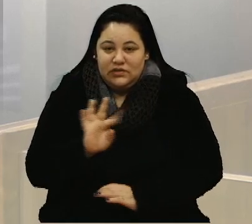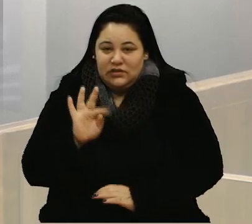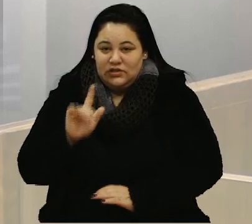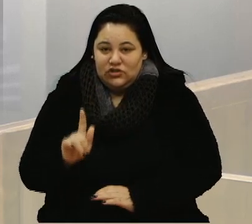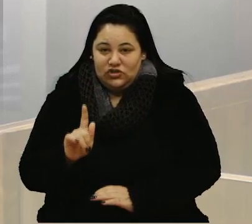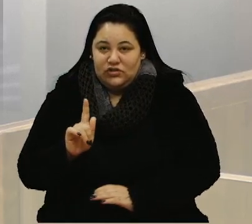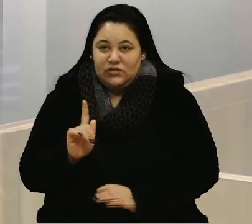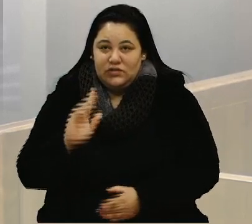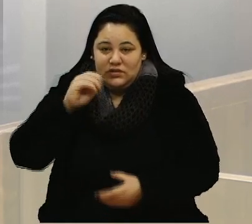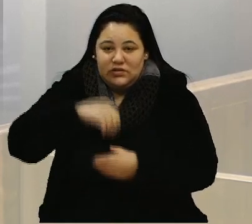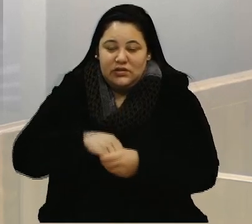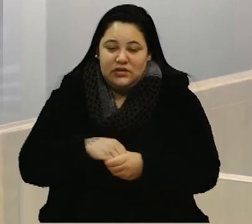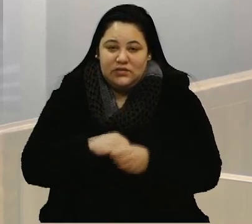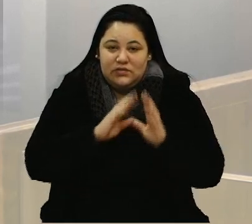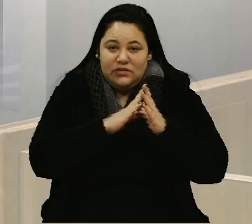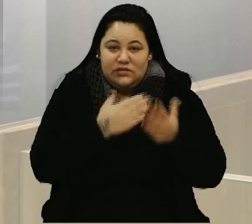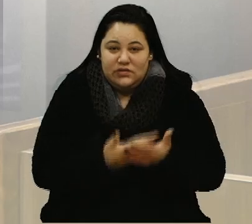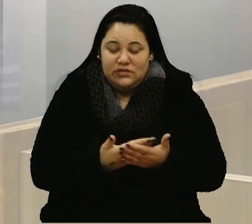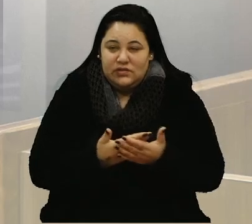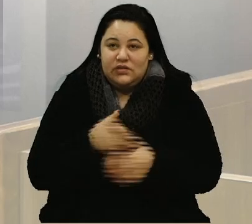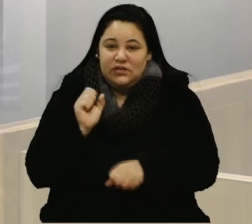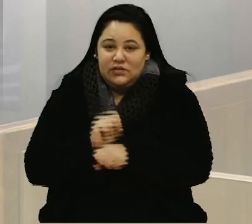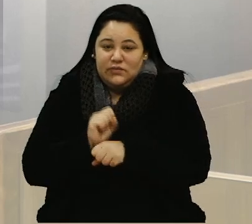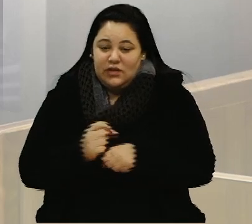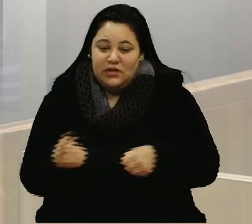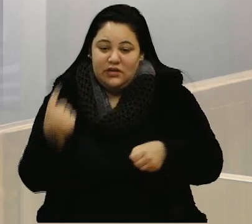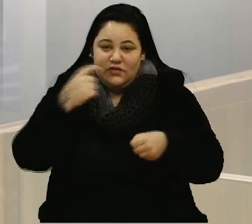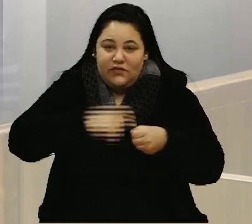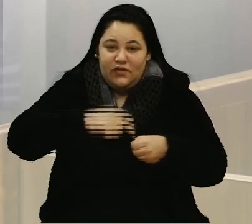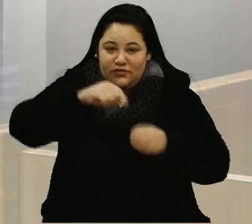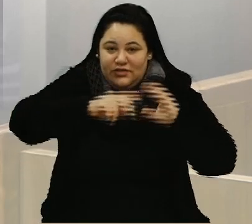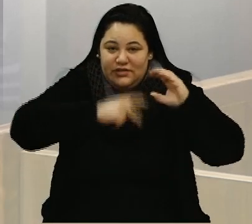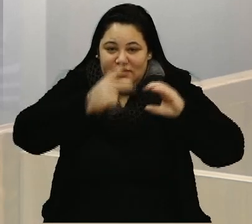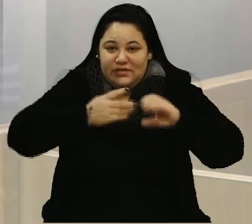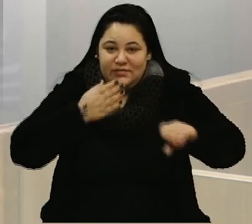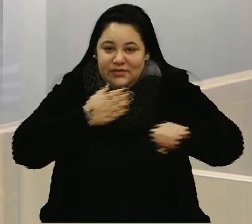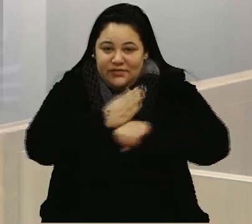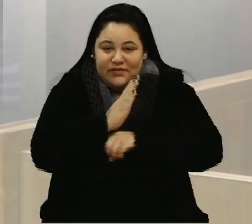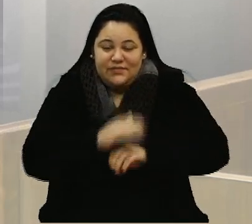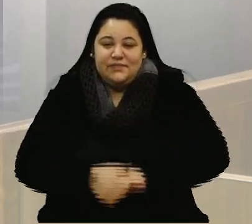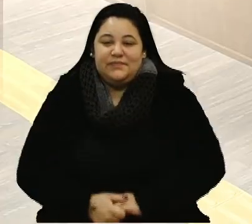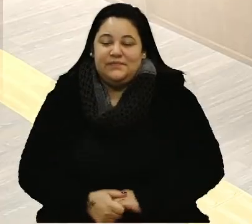eu espero que futuramente volte à casa para ser apreciada e votada. Muito obrigado, pessoal.